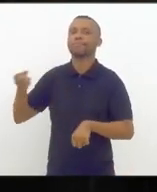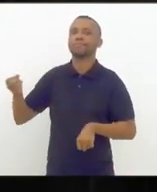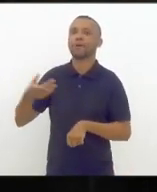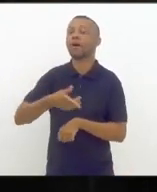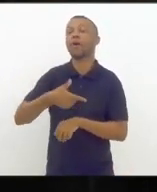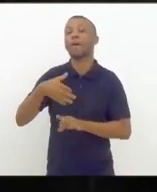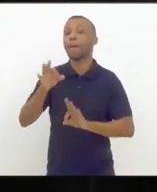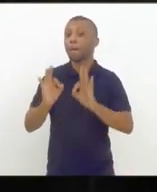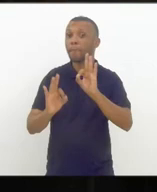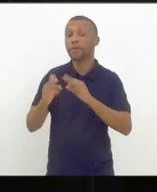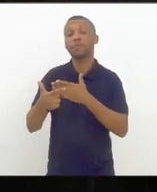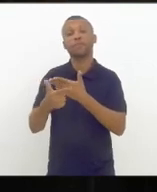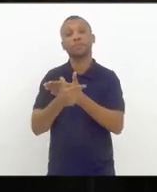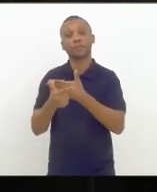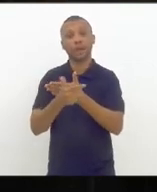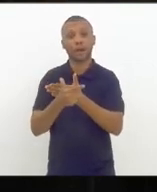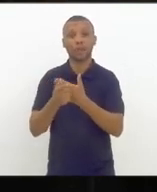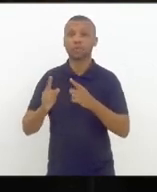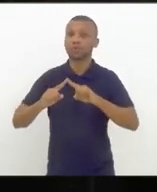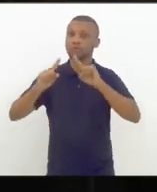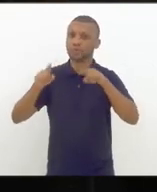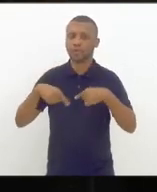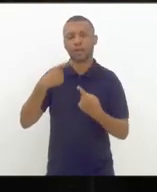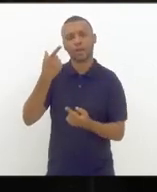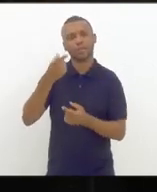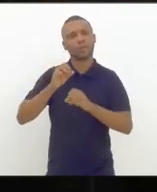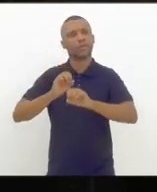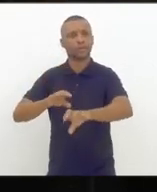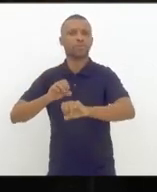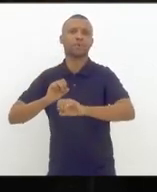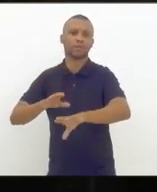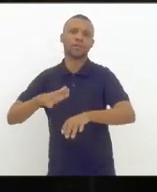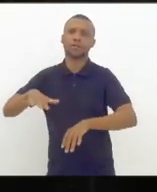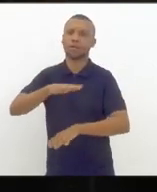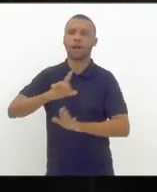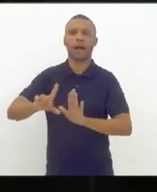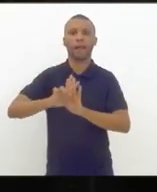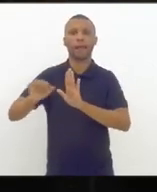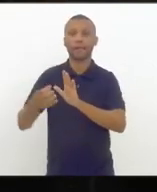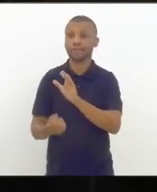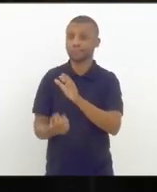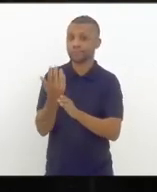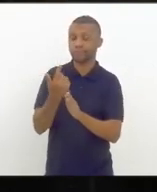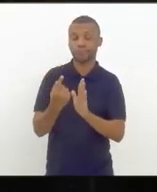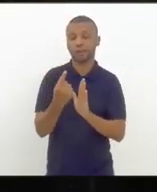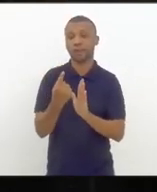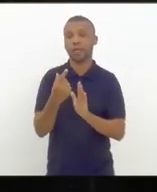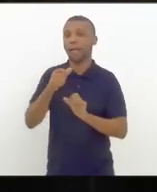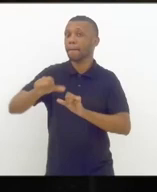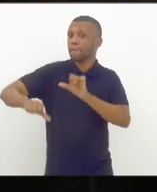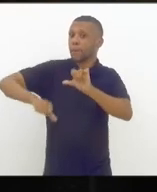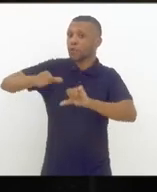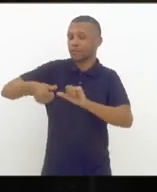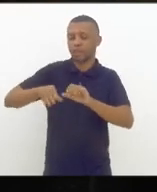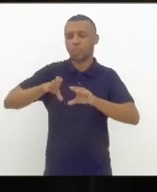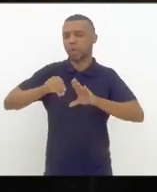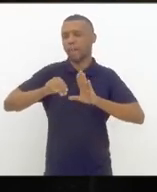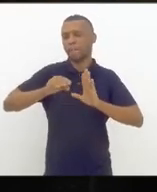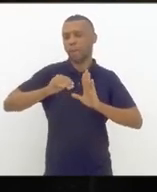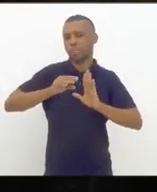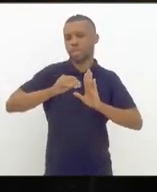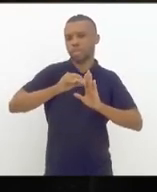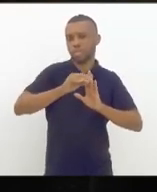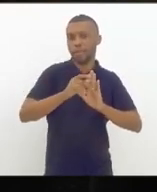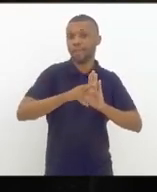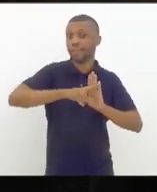dos profissionais de educação da rede Municipal esse plano foi desmontado a lei que o instituia foi completamente modificado e vários direitos e vantagens